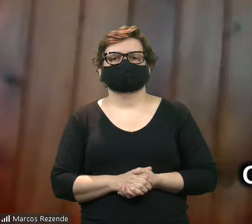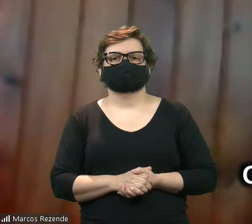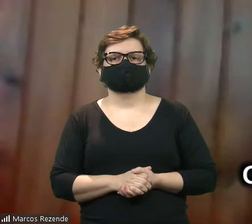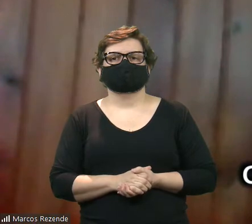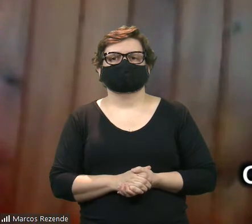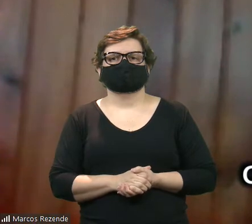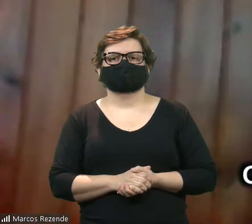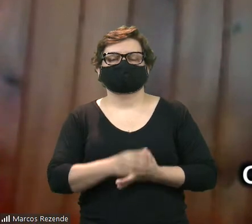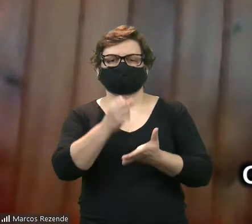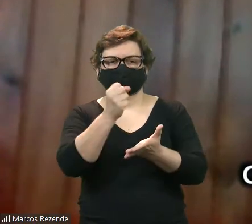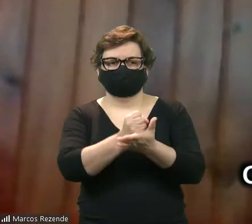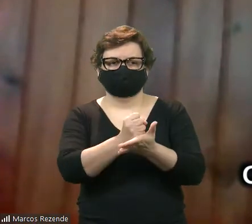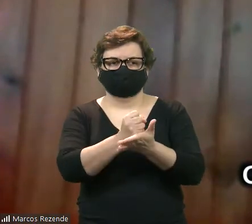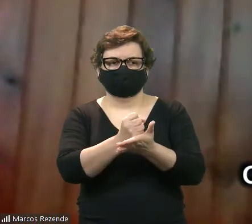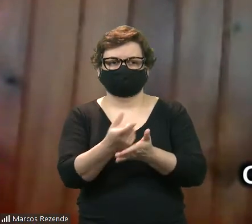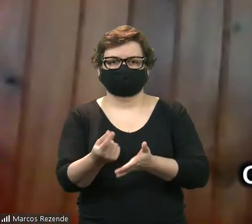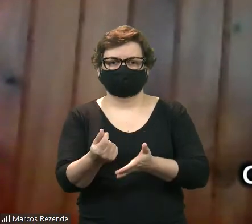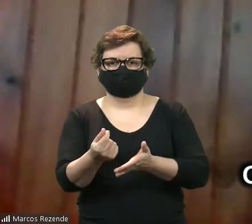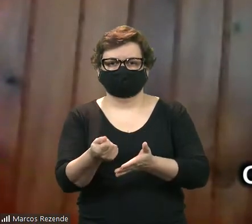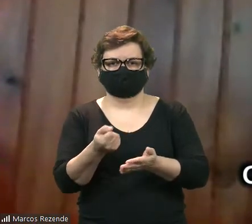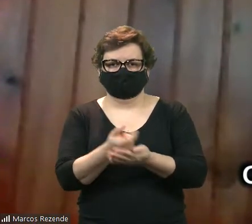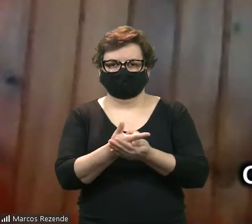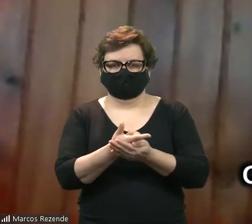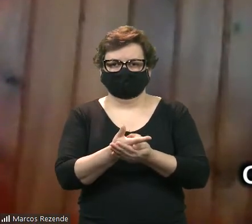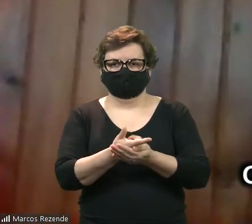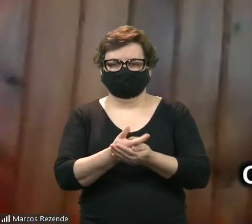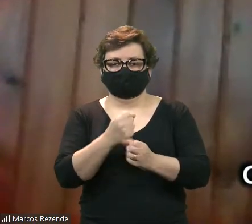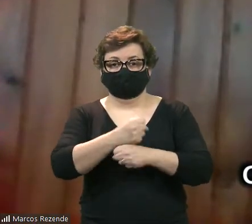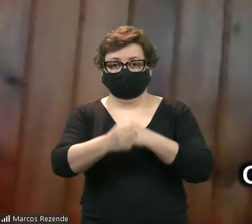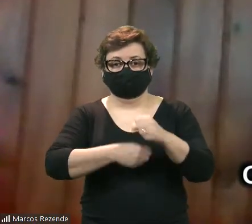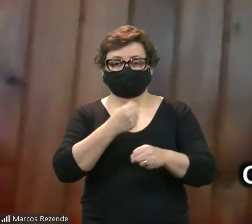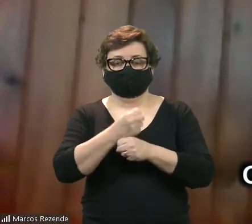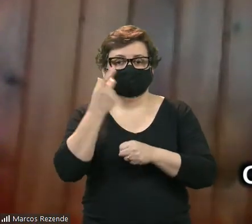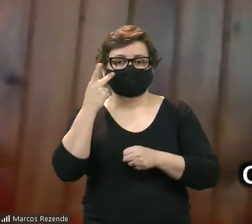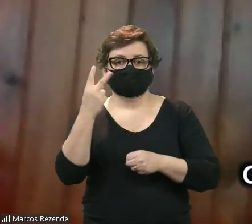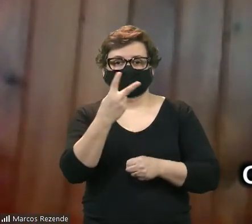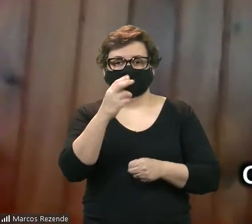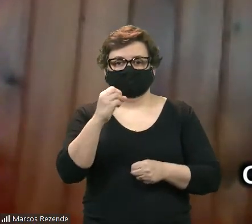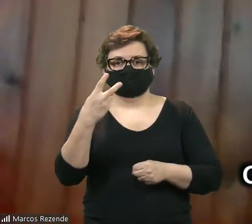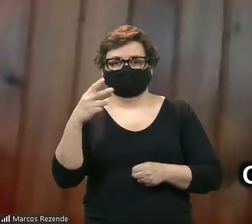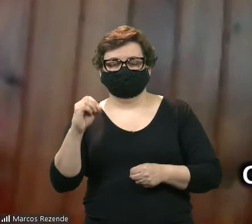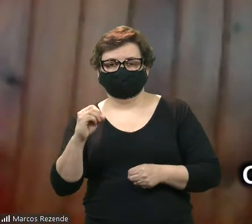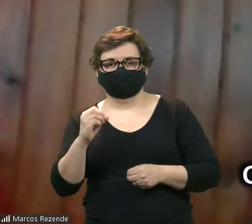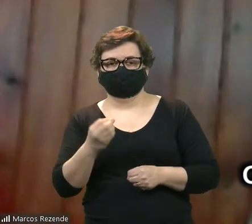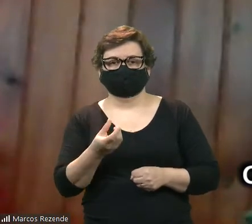uma contribuição anual para o exercício de 2020 de R$ 6.000.